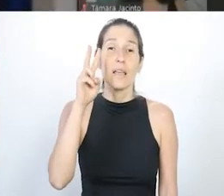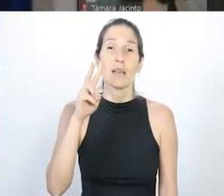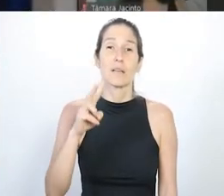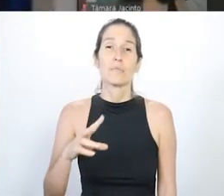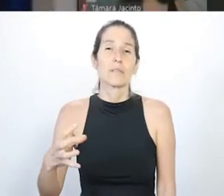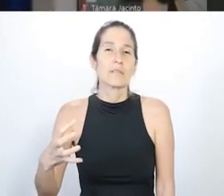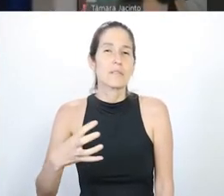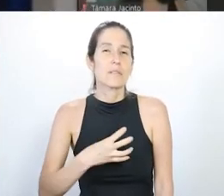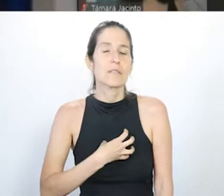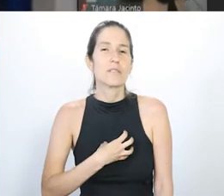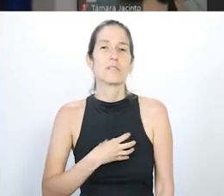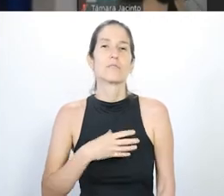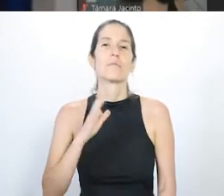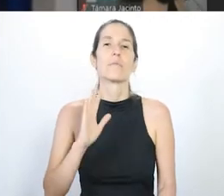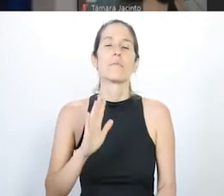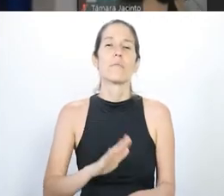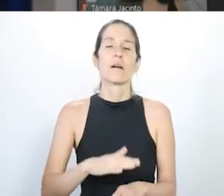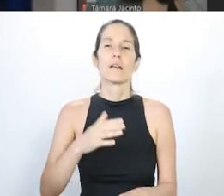senhora lembra.